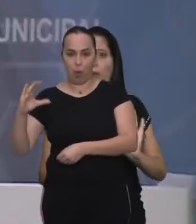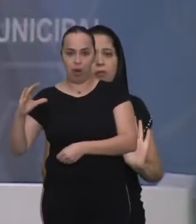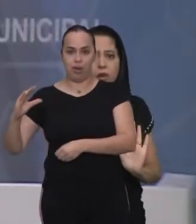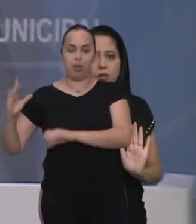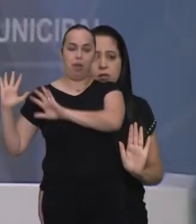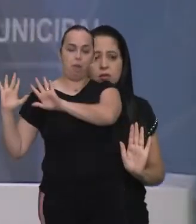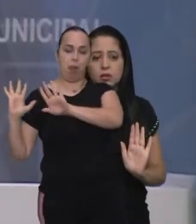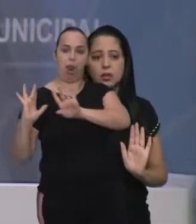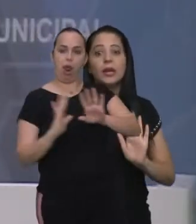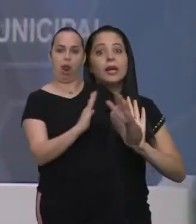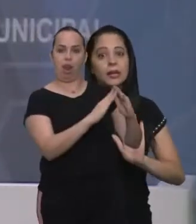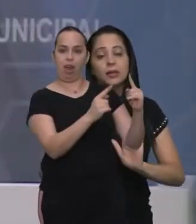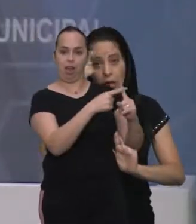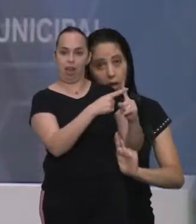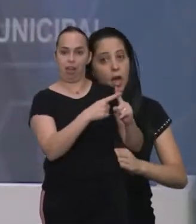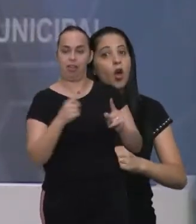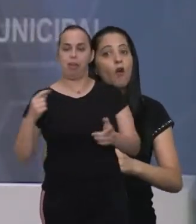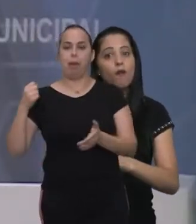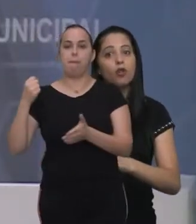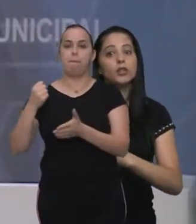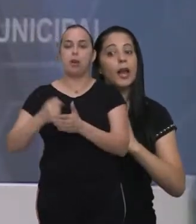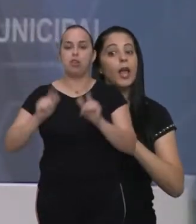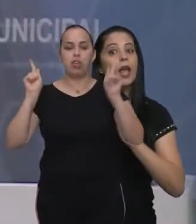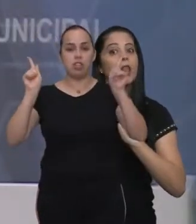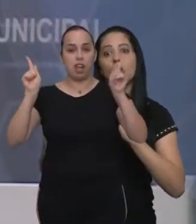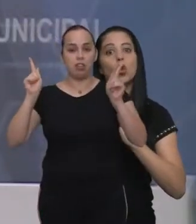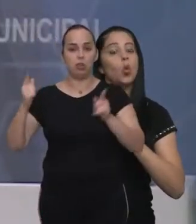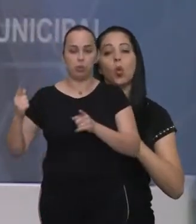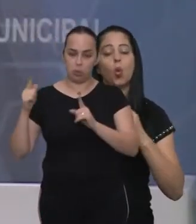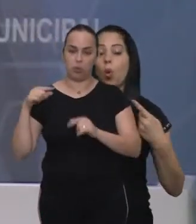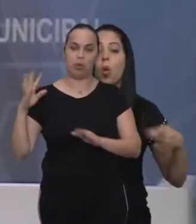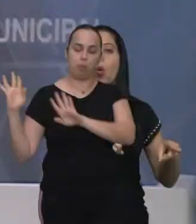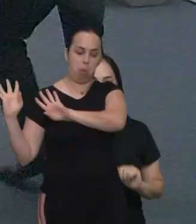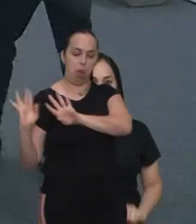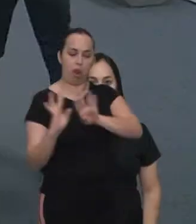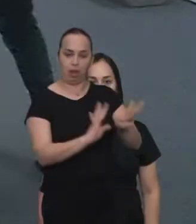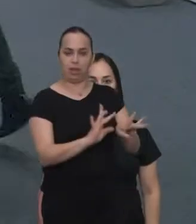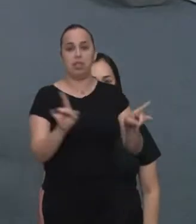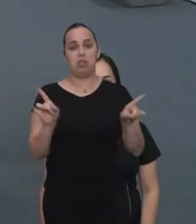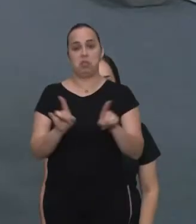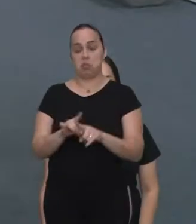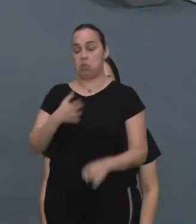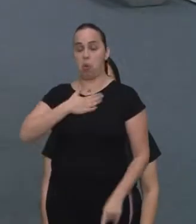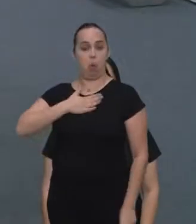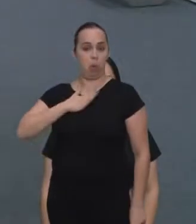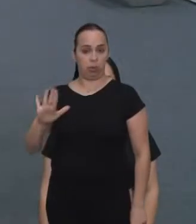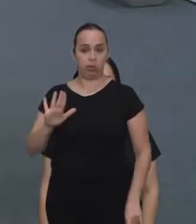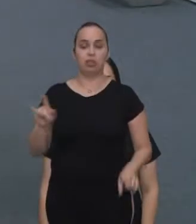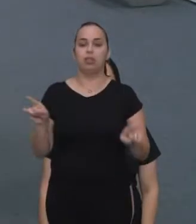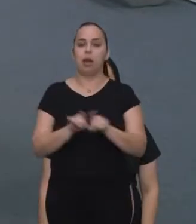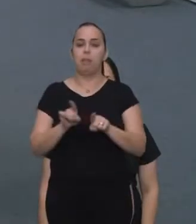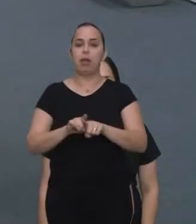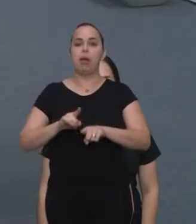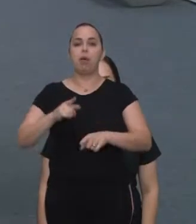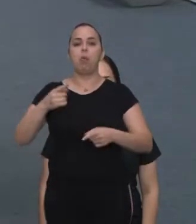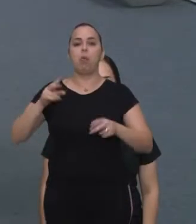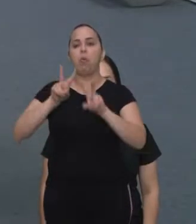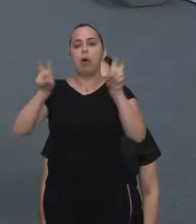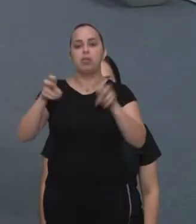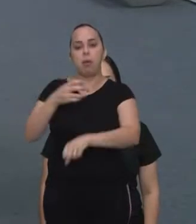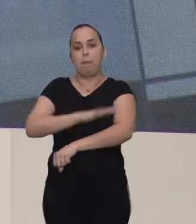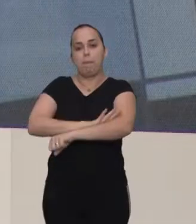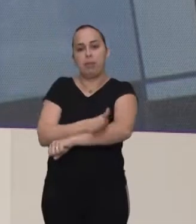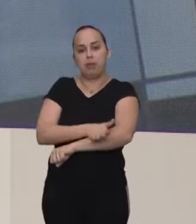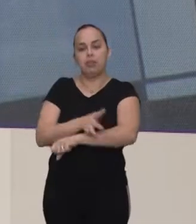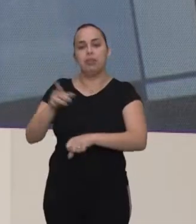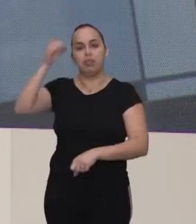para protestar contra o assassinato do congolês negro música da gang e trazendo ao debate o assunto sobre